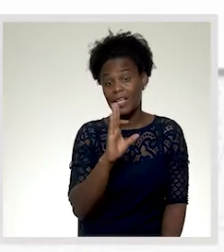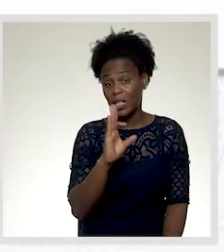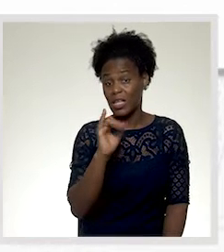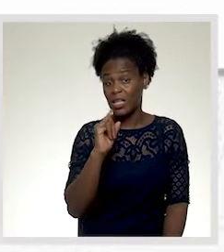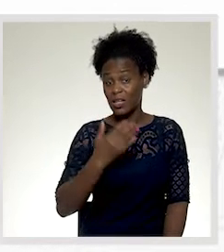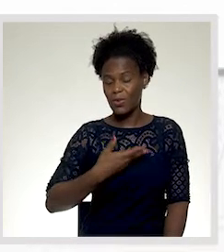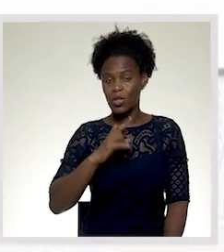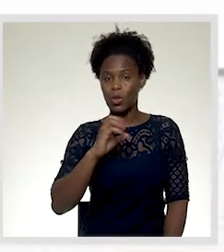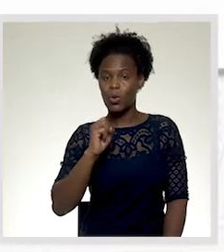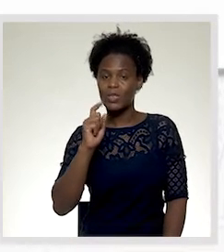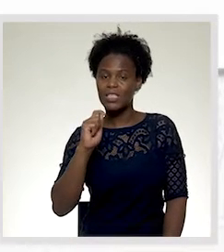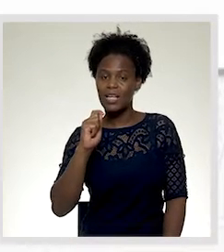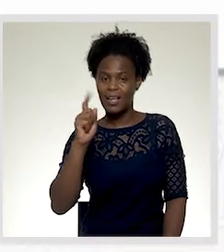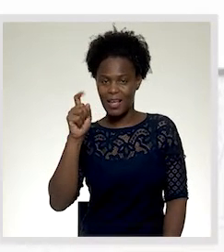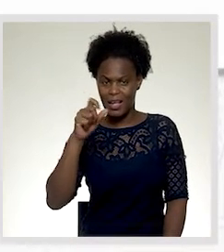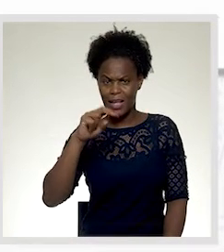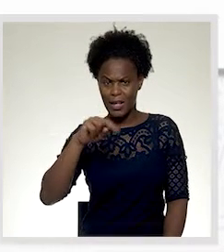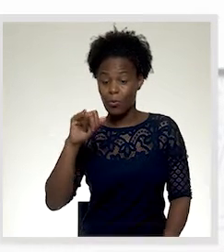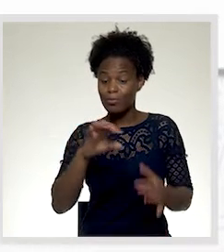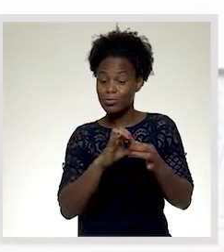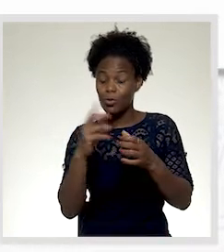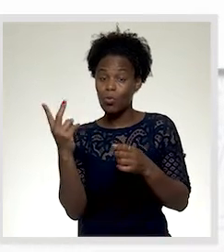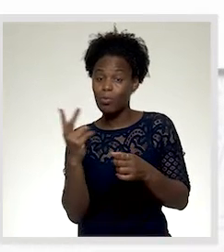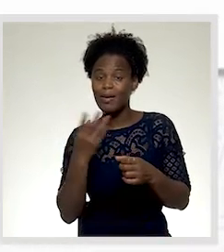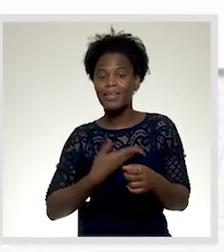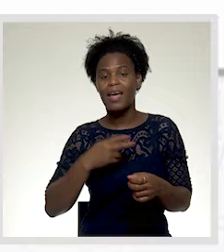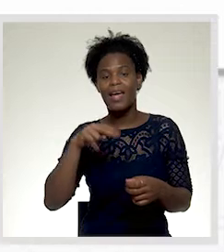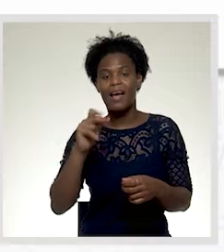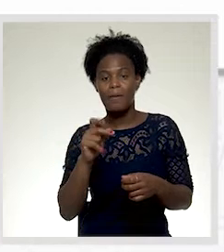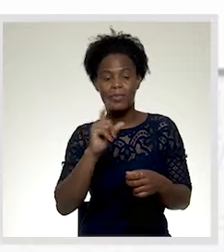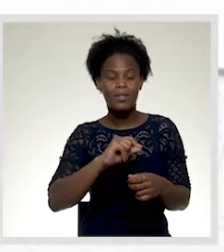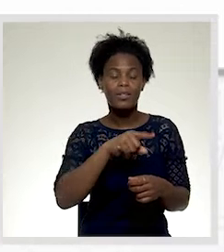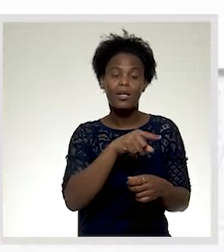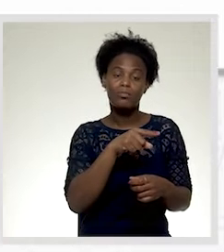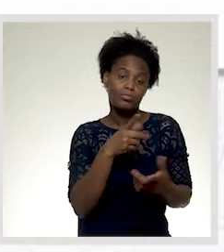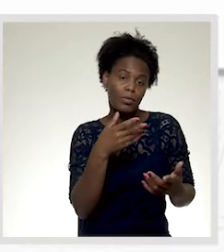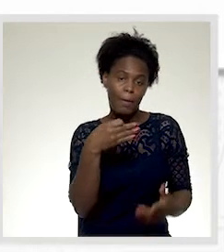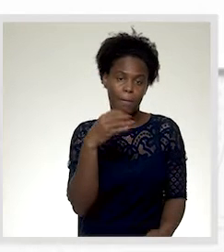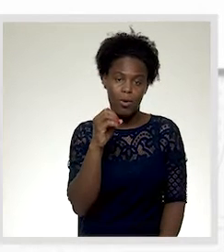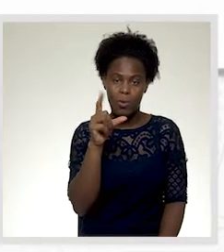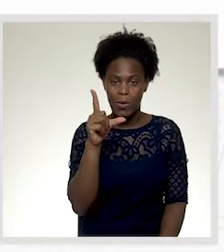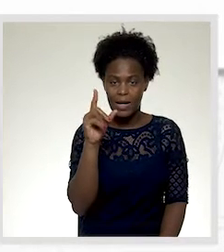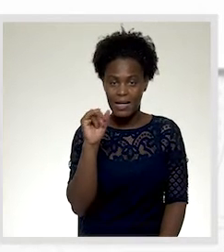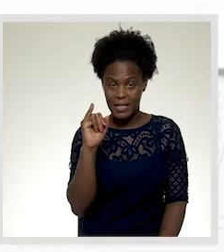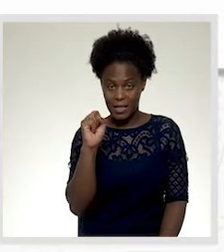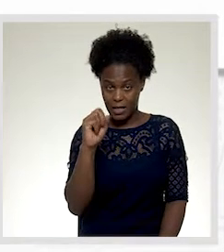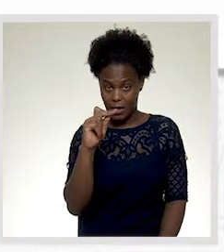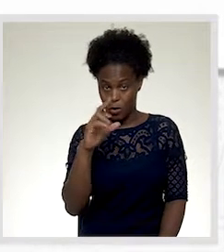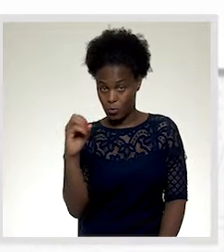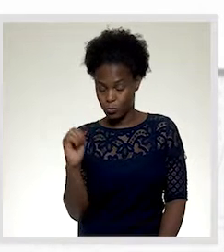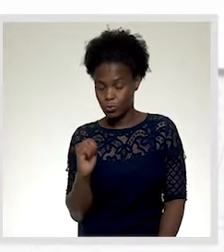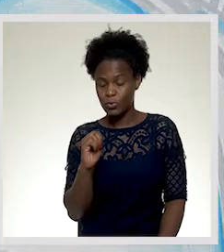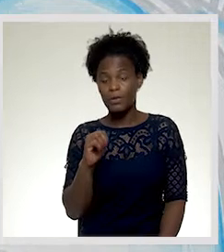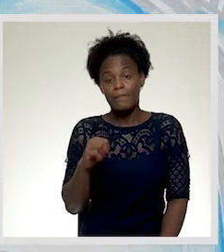hidrogênio para formar cadeia dupla, nesse caso, por exemplo, DNA, cadeia duplas de polímeros. No